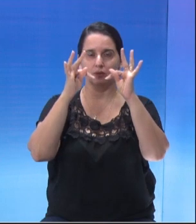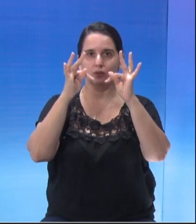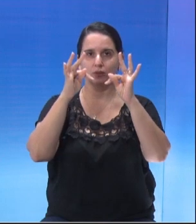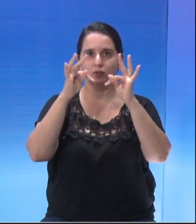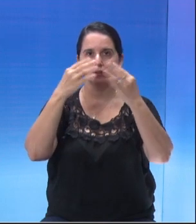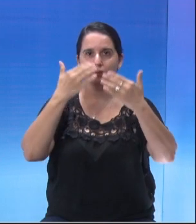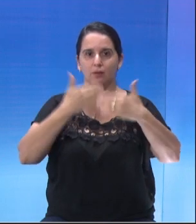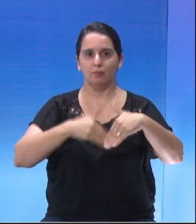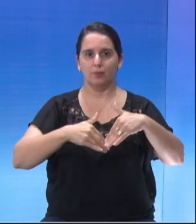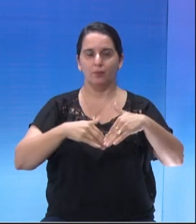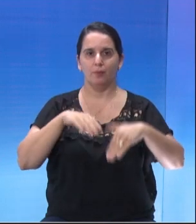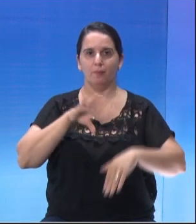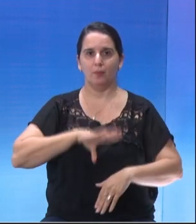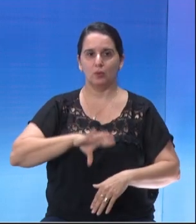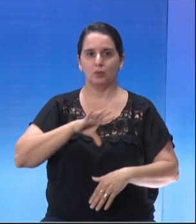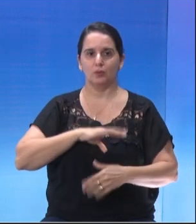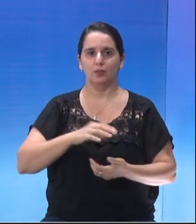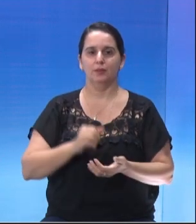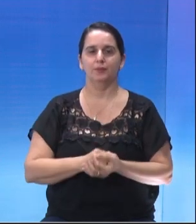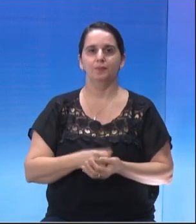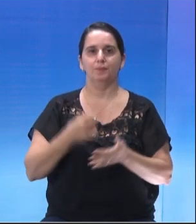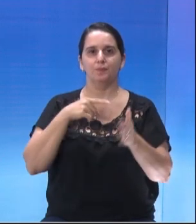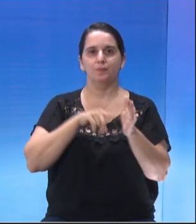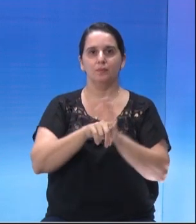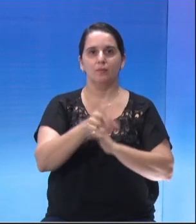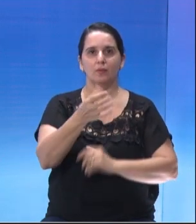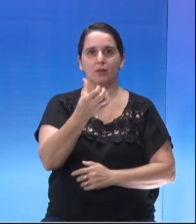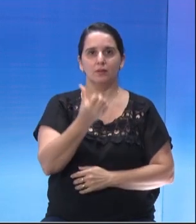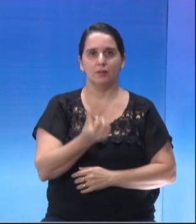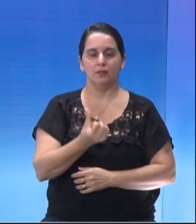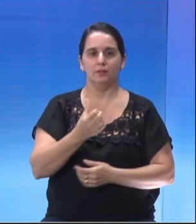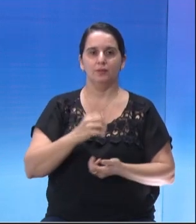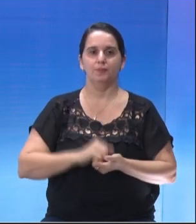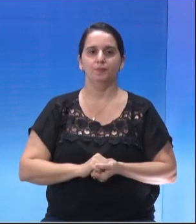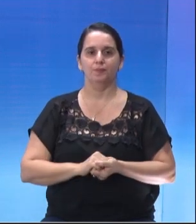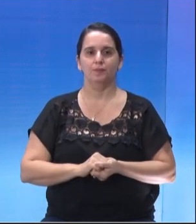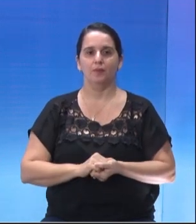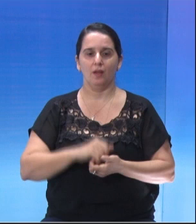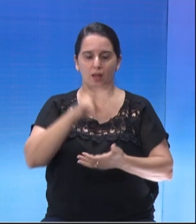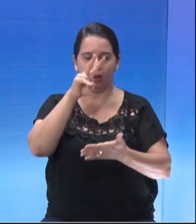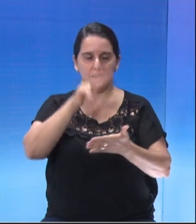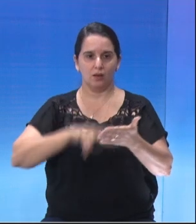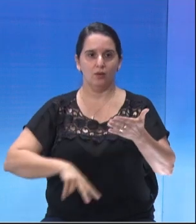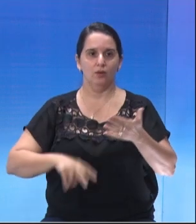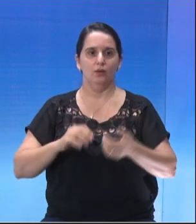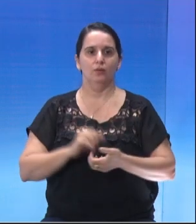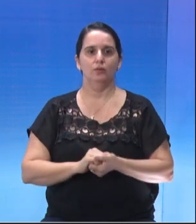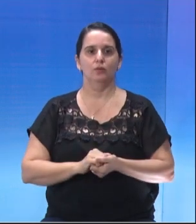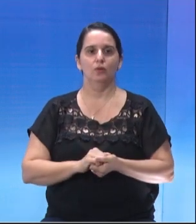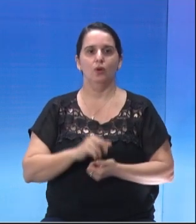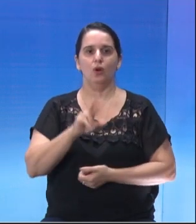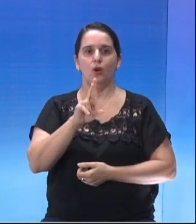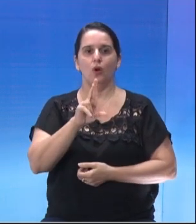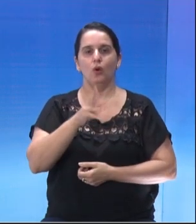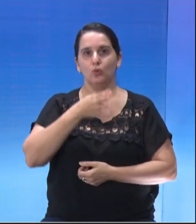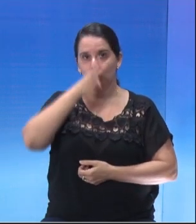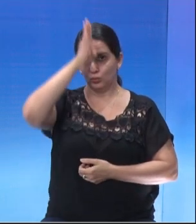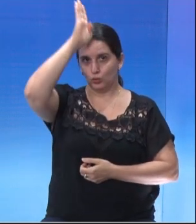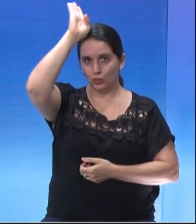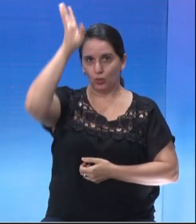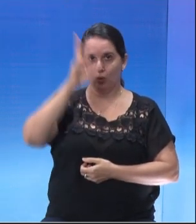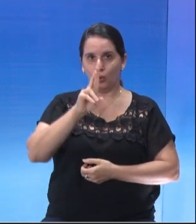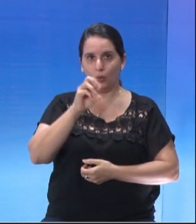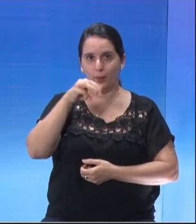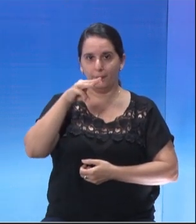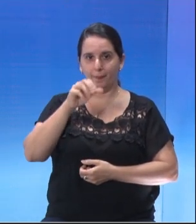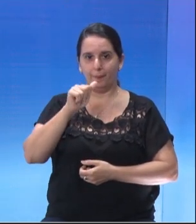portuguesa. Questão número 6, o Enem 2017. Vamos à leitura. Romanos usavam redes